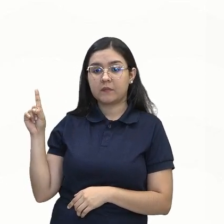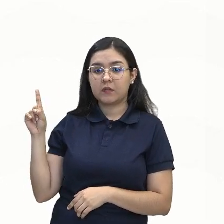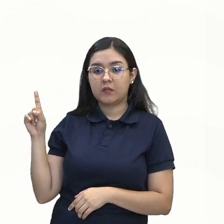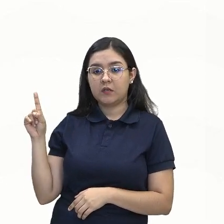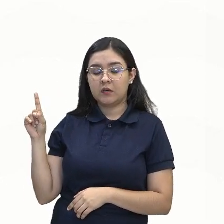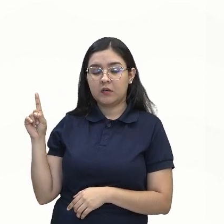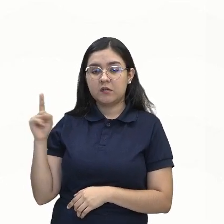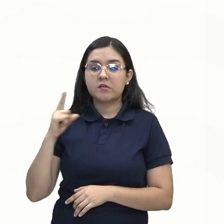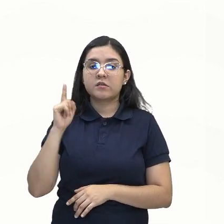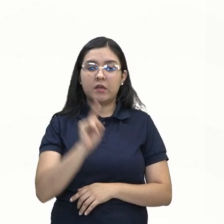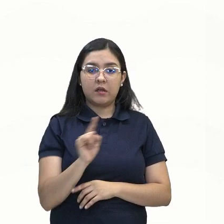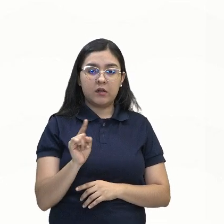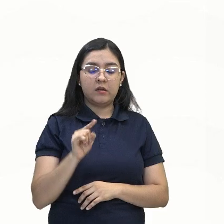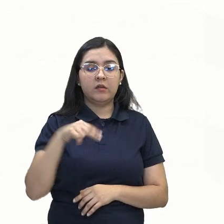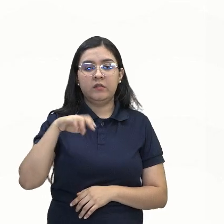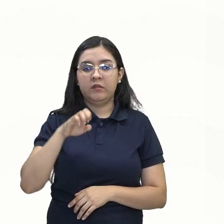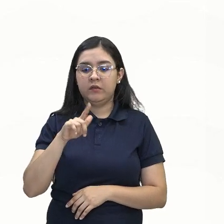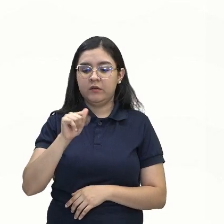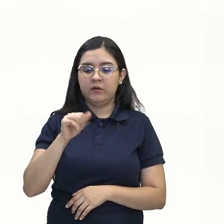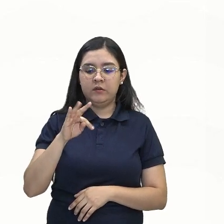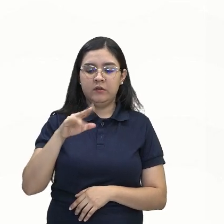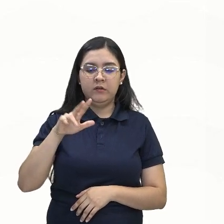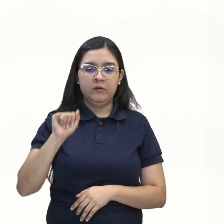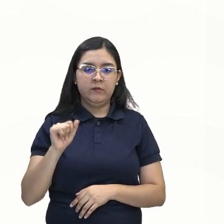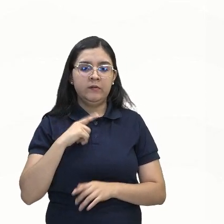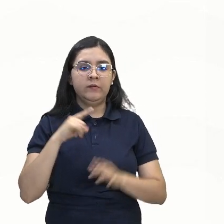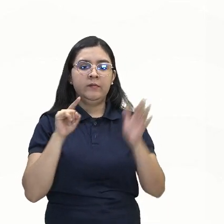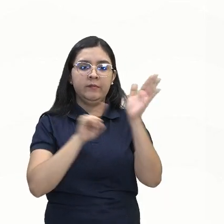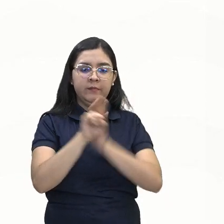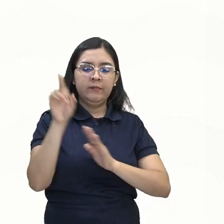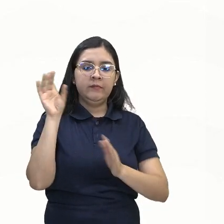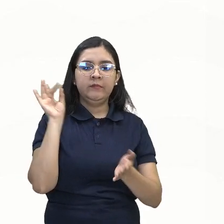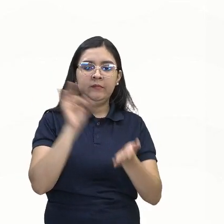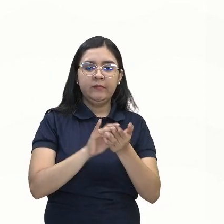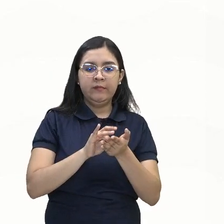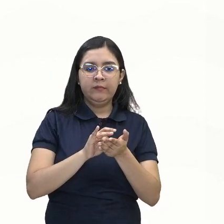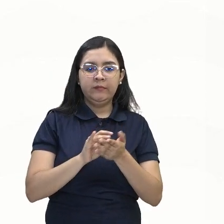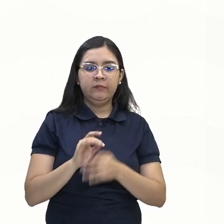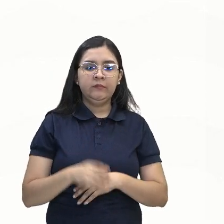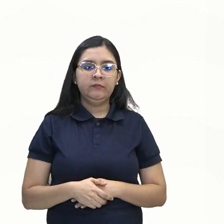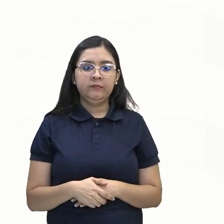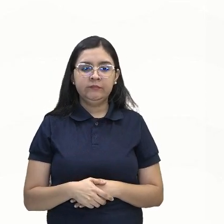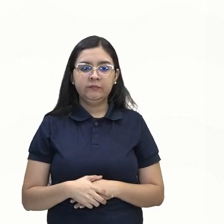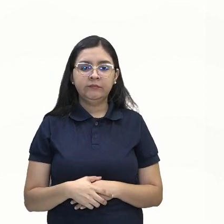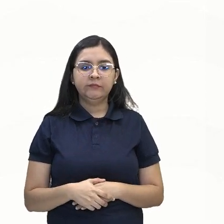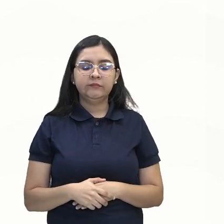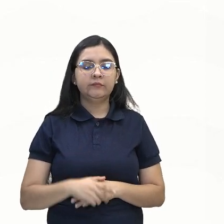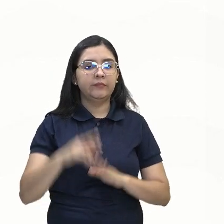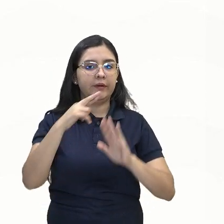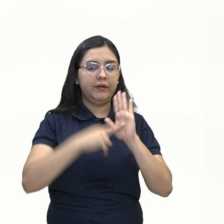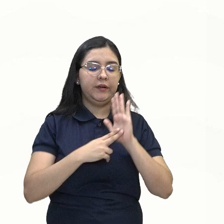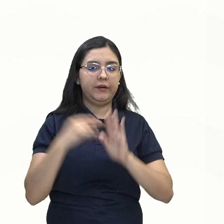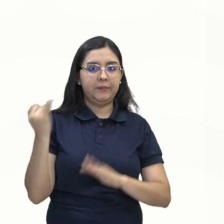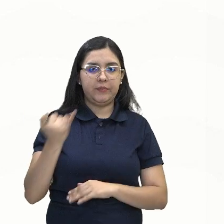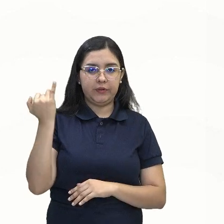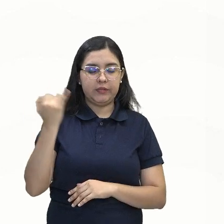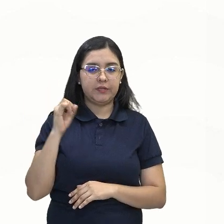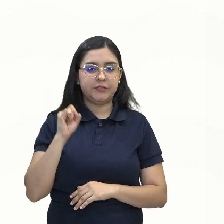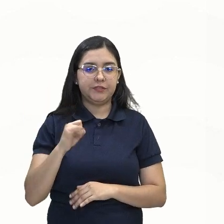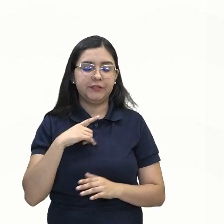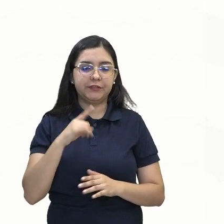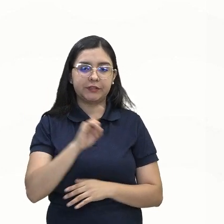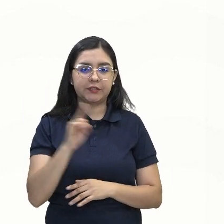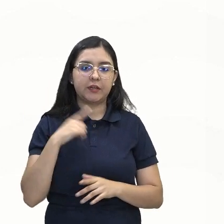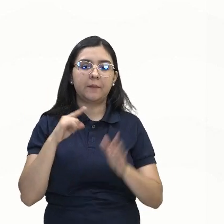for negativa, a pergunta vai ser afirmativa, tá? Então, essa é uma regra importante. Se for negativa,